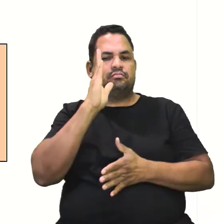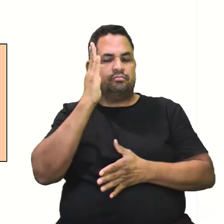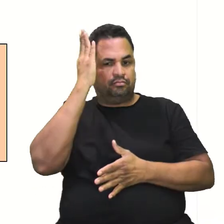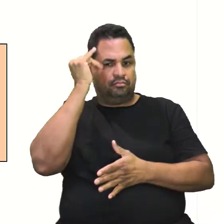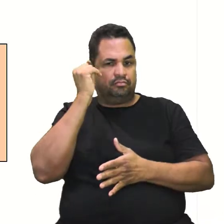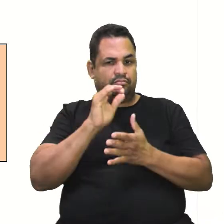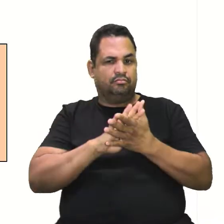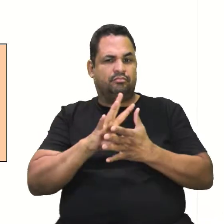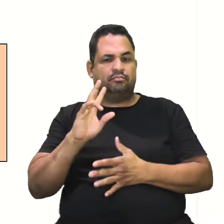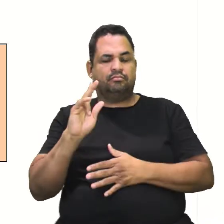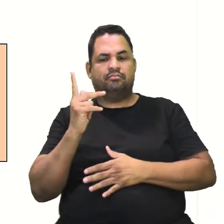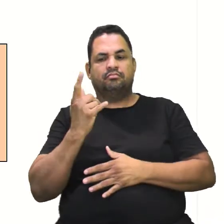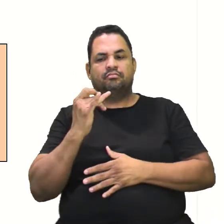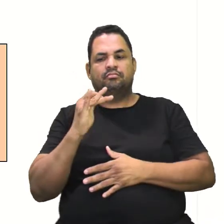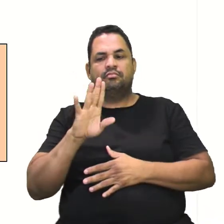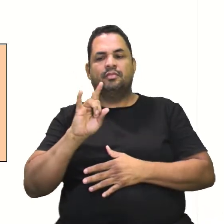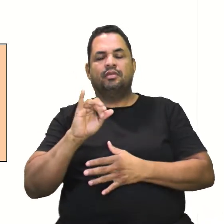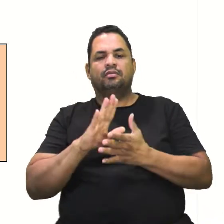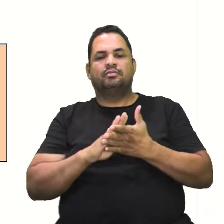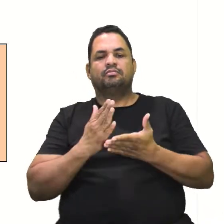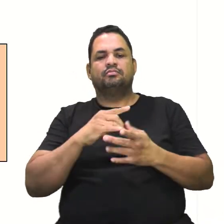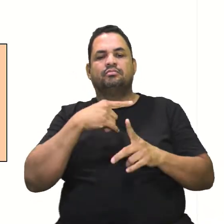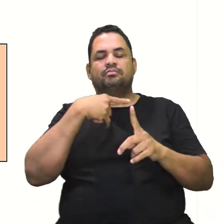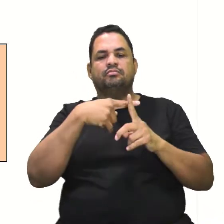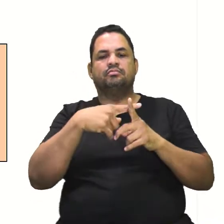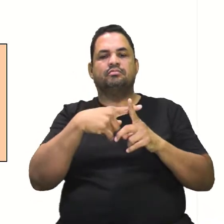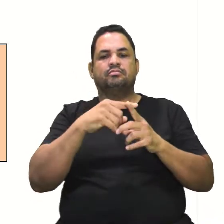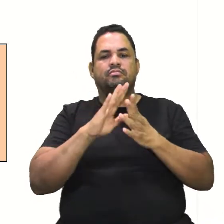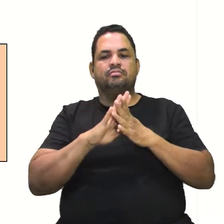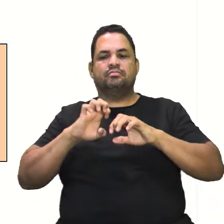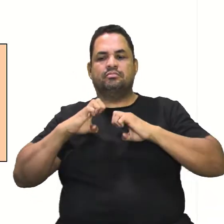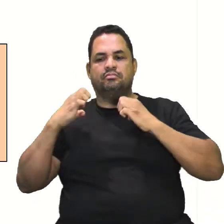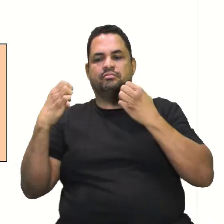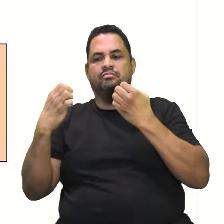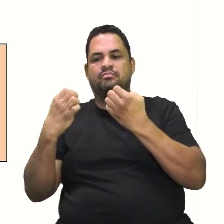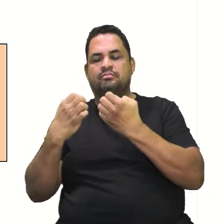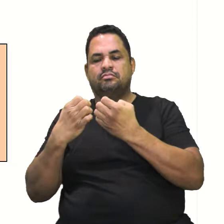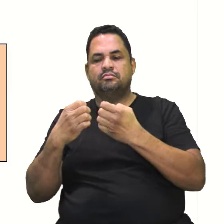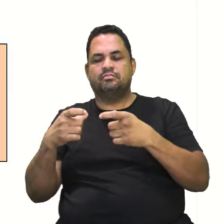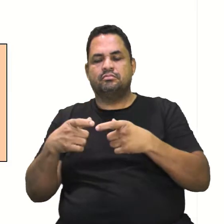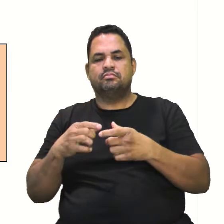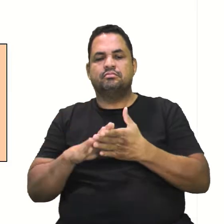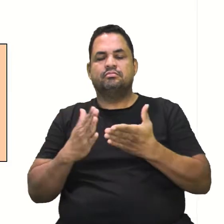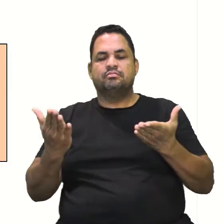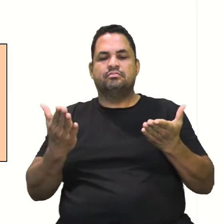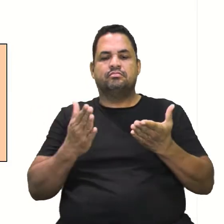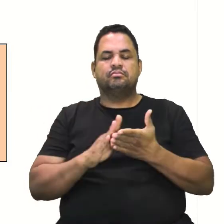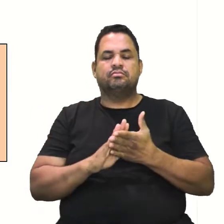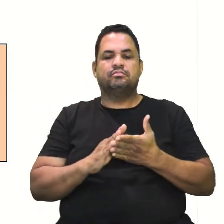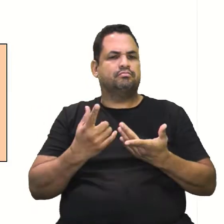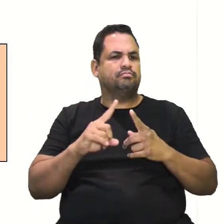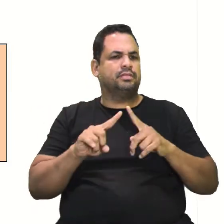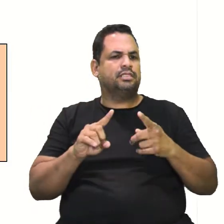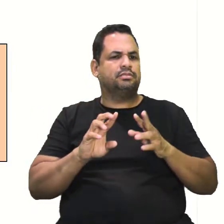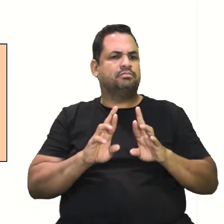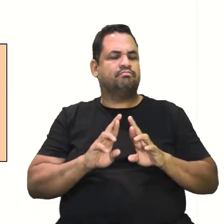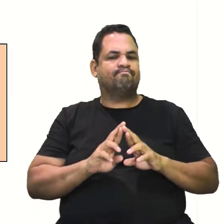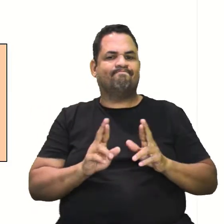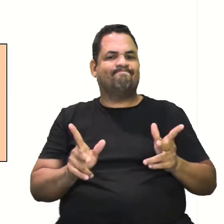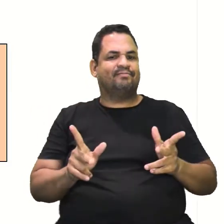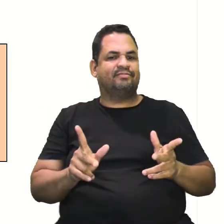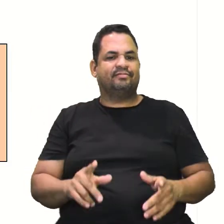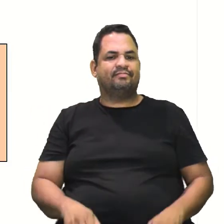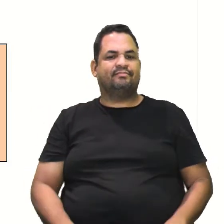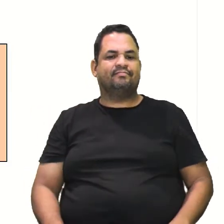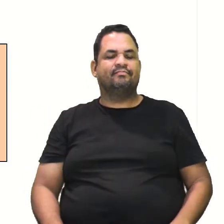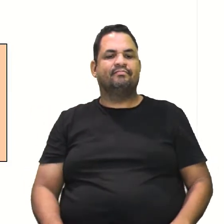que é hipérbole. Se o sinal for de mais, você já sabe que é elipse. E é claro, né? Só isso de diferença? É